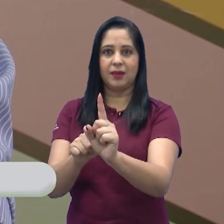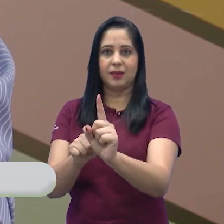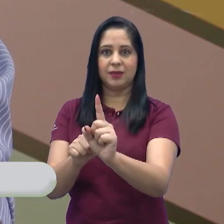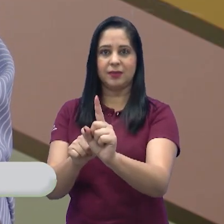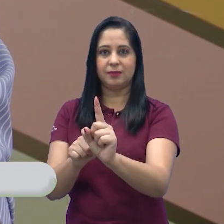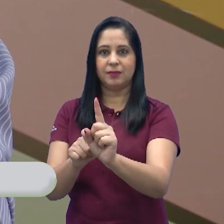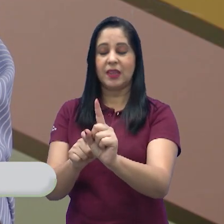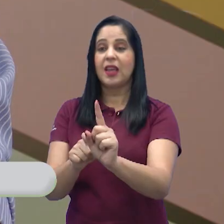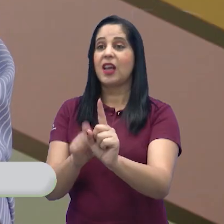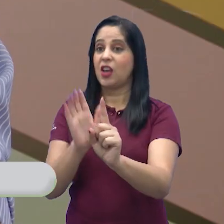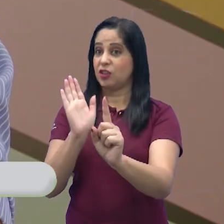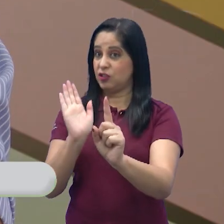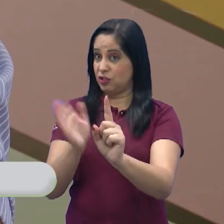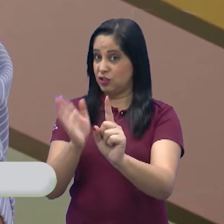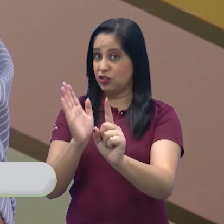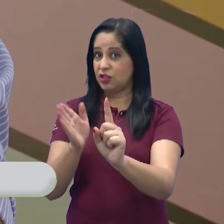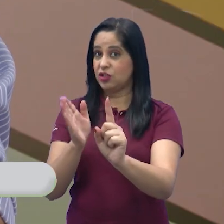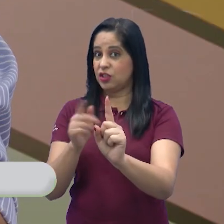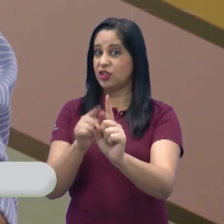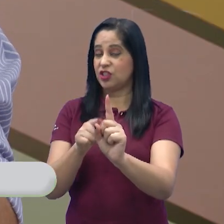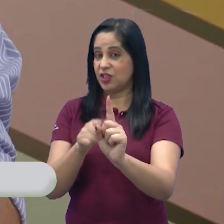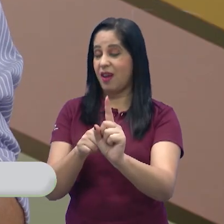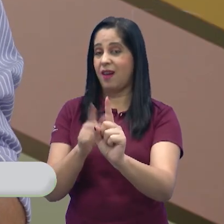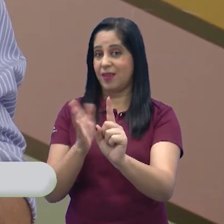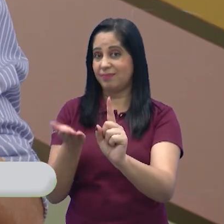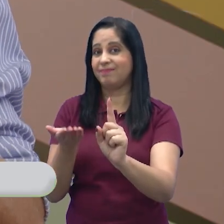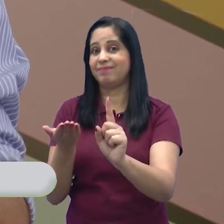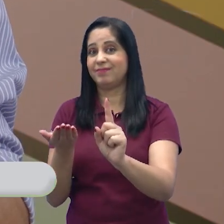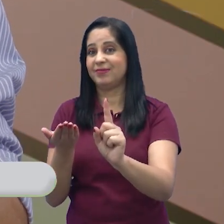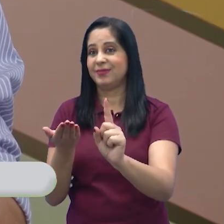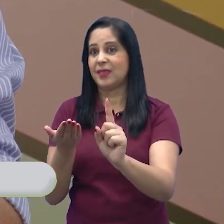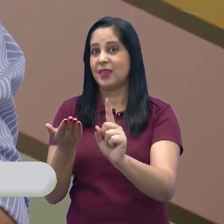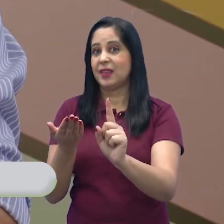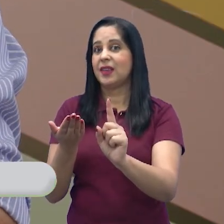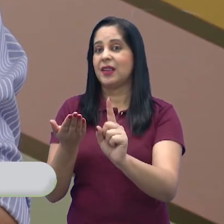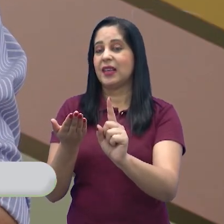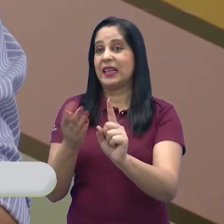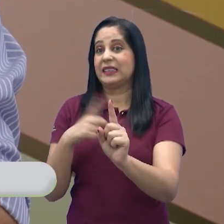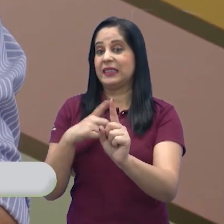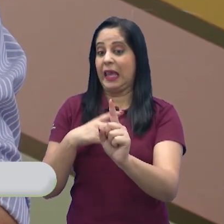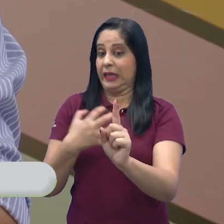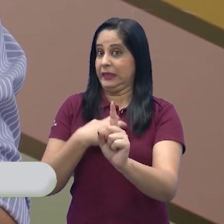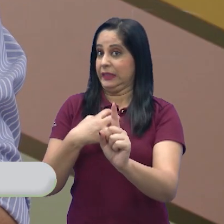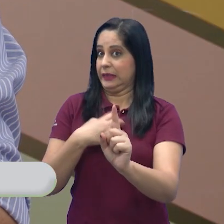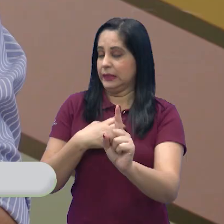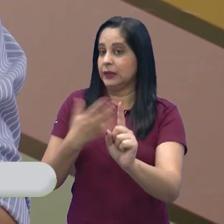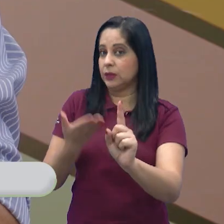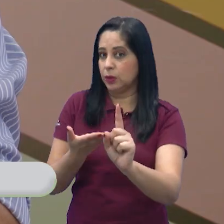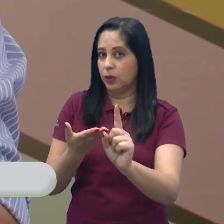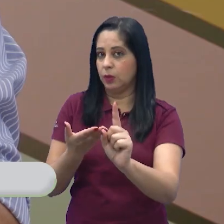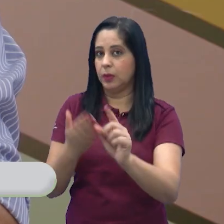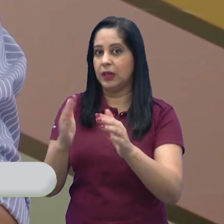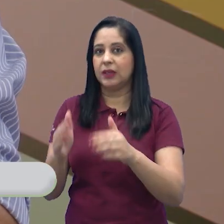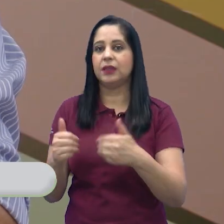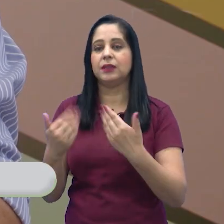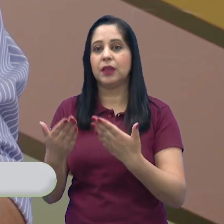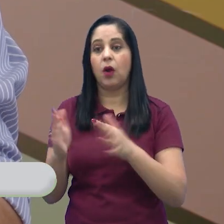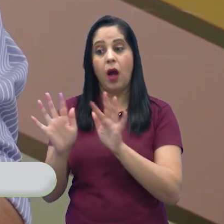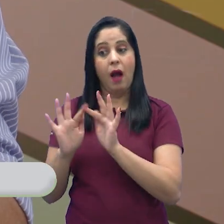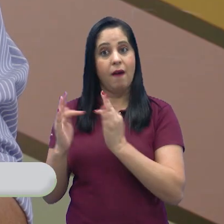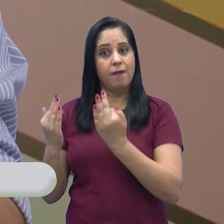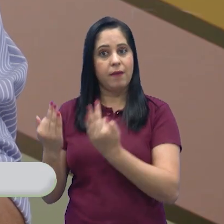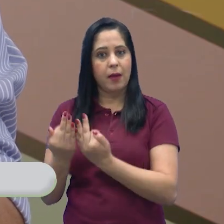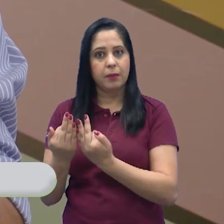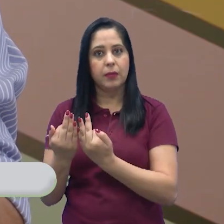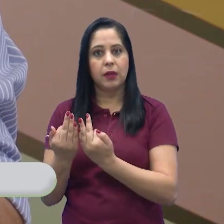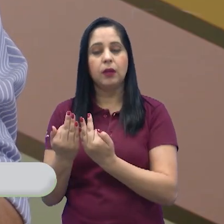essa pessoa ela já desenvolveu alguma coisa. Então, essa família ela fica